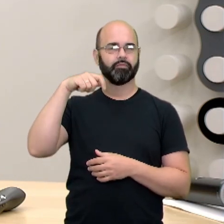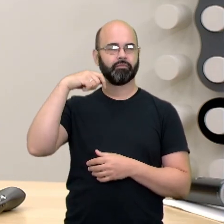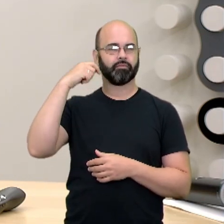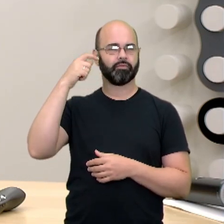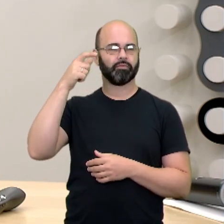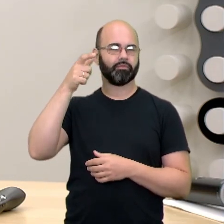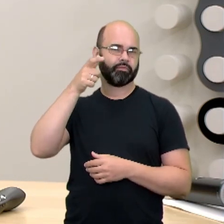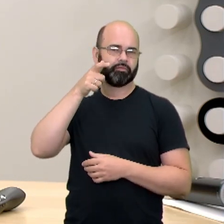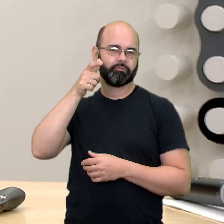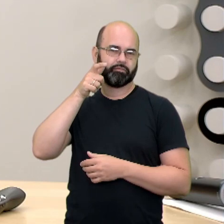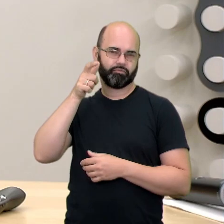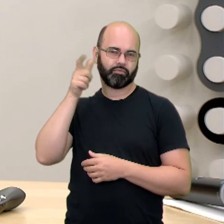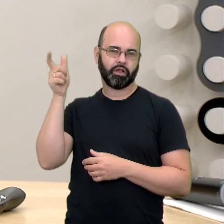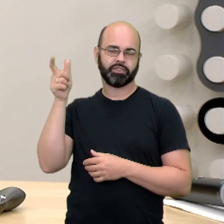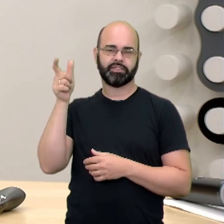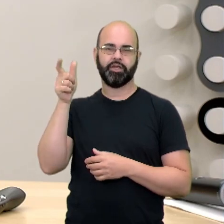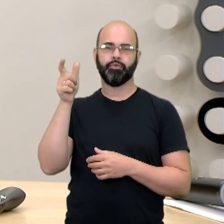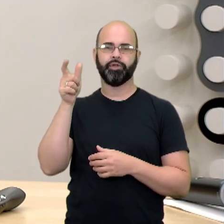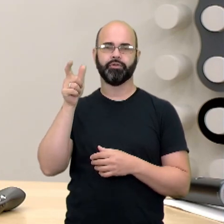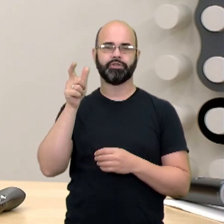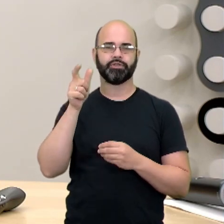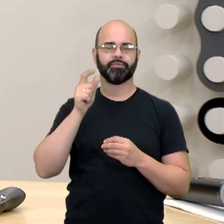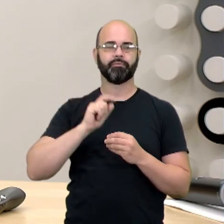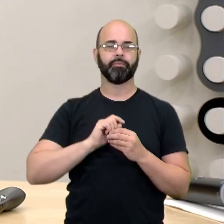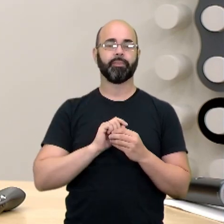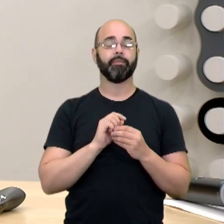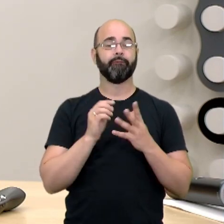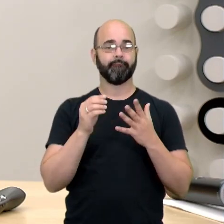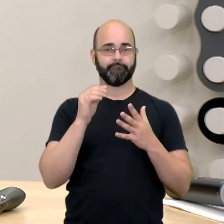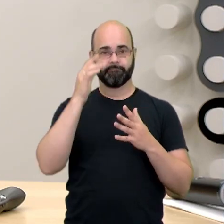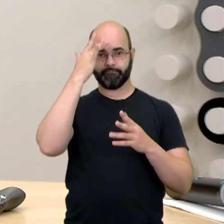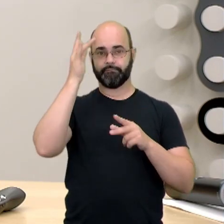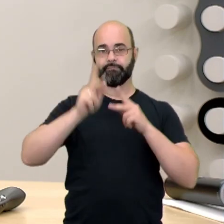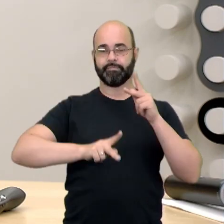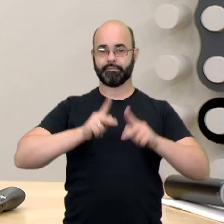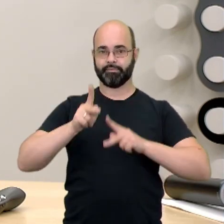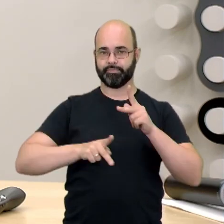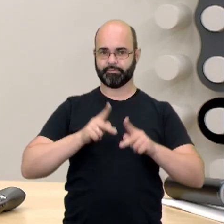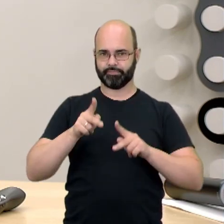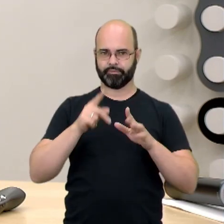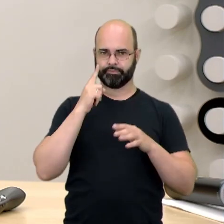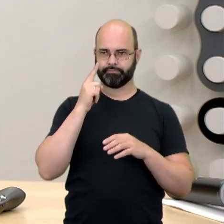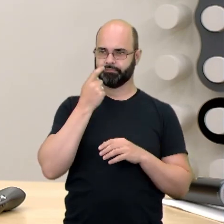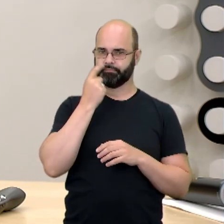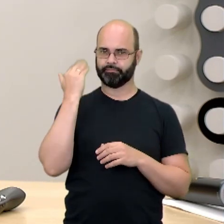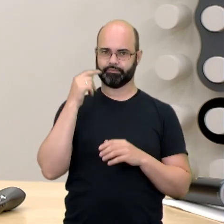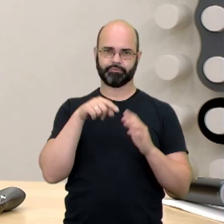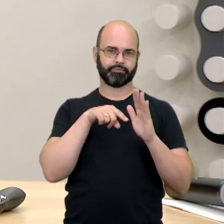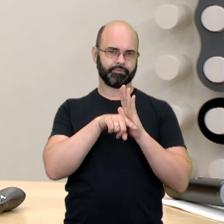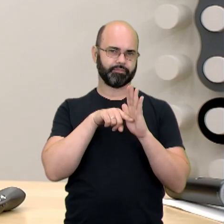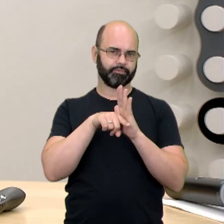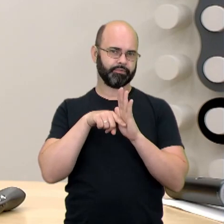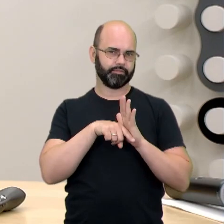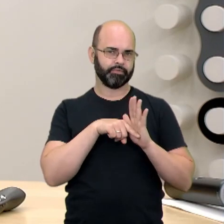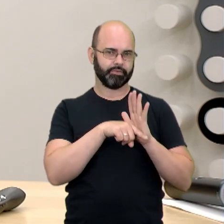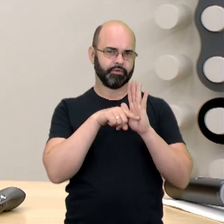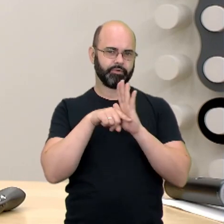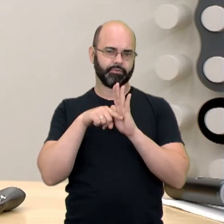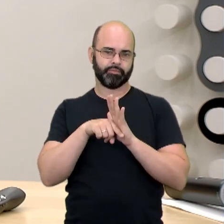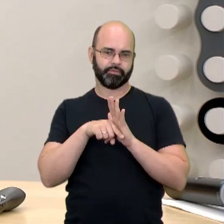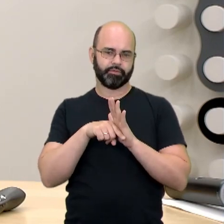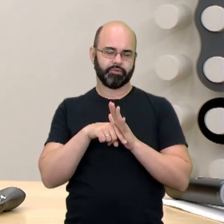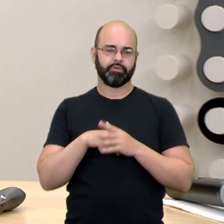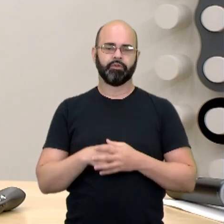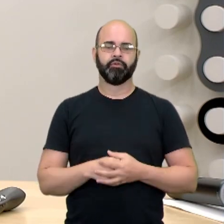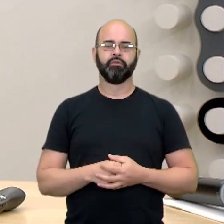grandes centros, acabam, né, atraindo a população, né? Então, nas últimas pesquisas, né, foi, né, formado